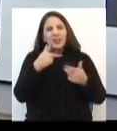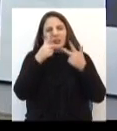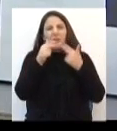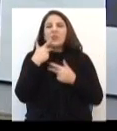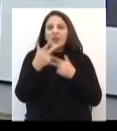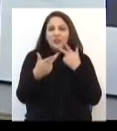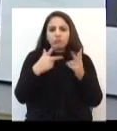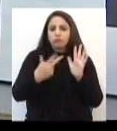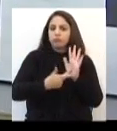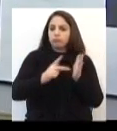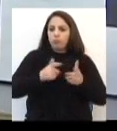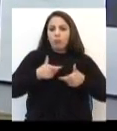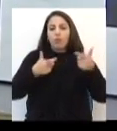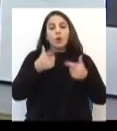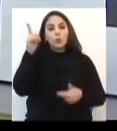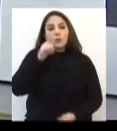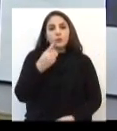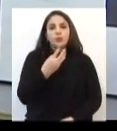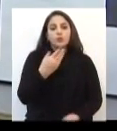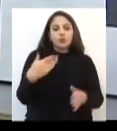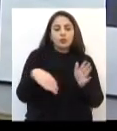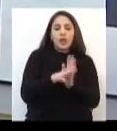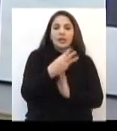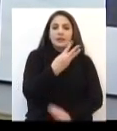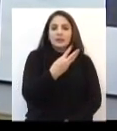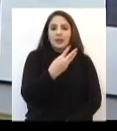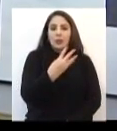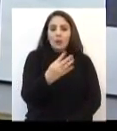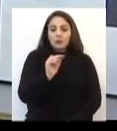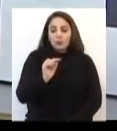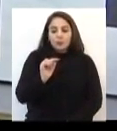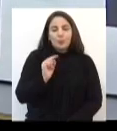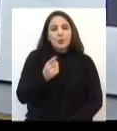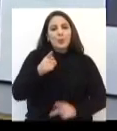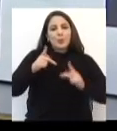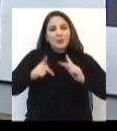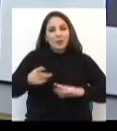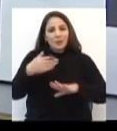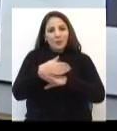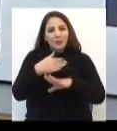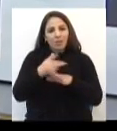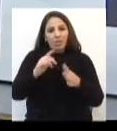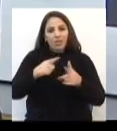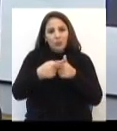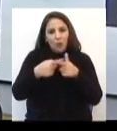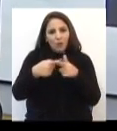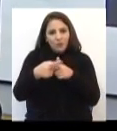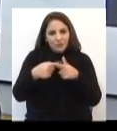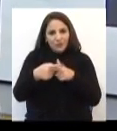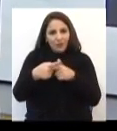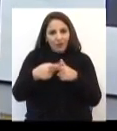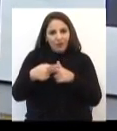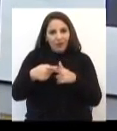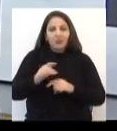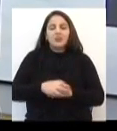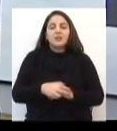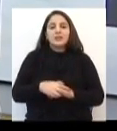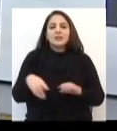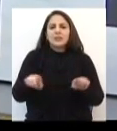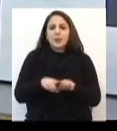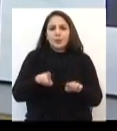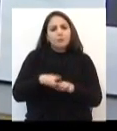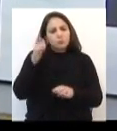muito significativo. Atingimos 34 mil associados recentemente e devemos ultrapassar os 35 mil pelos projetos que nós temos